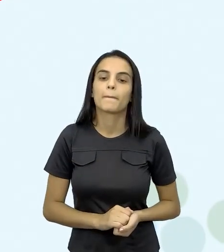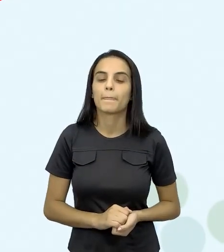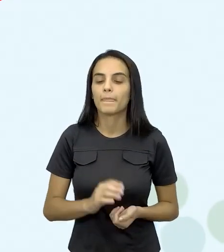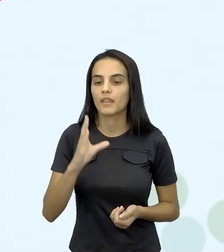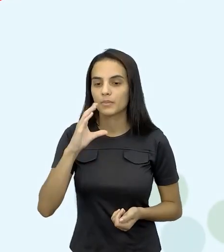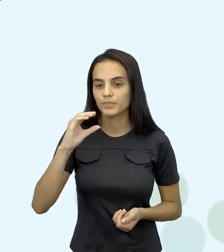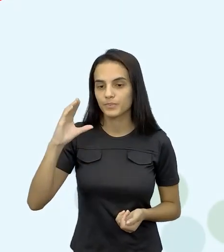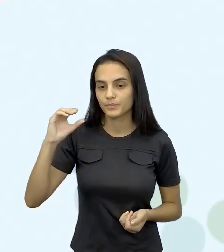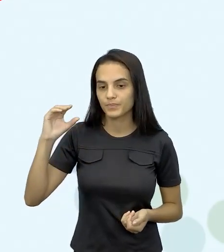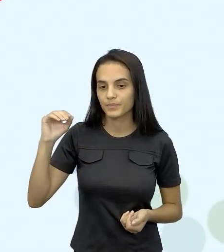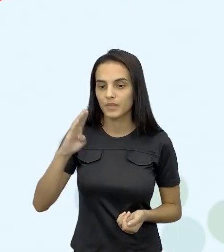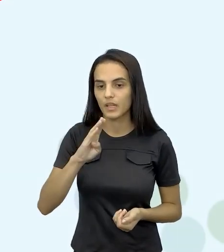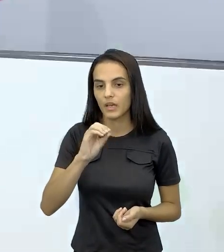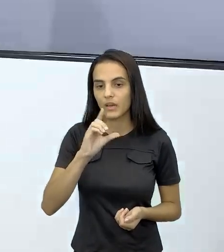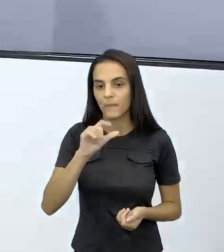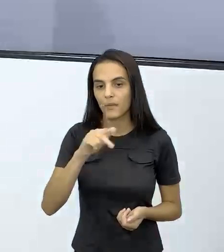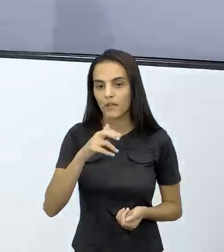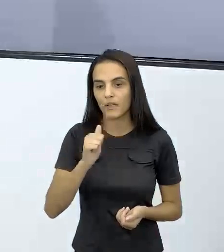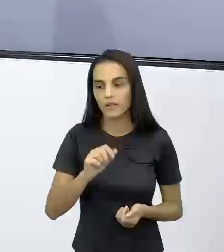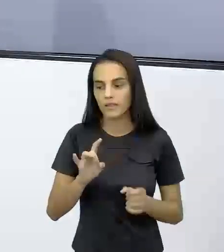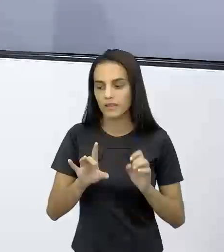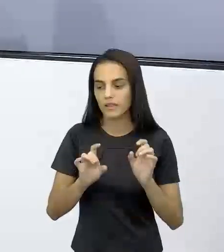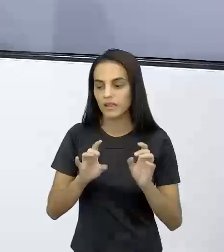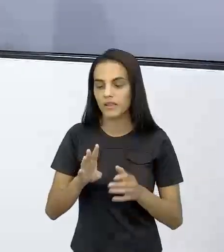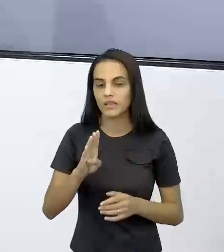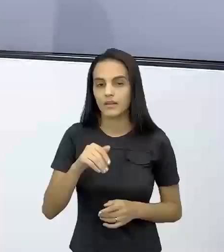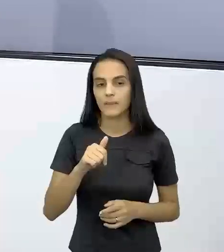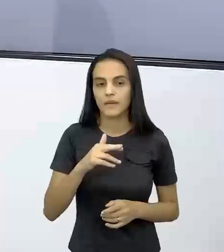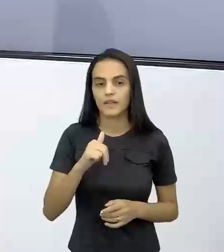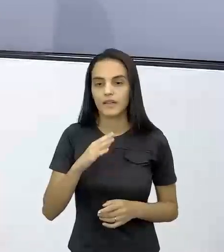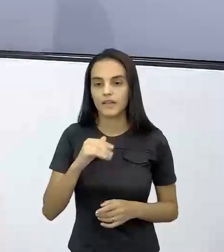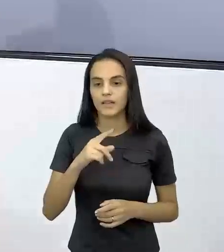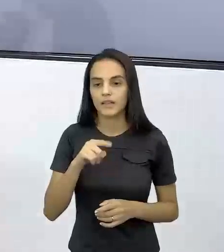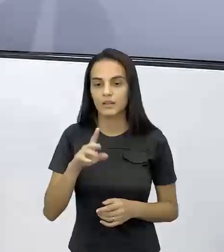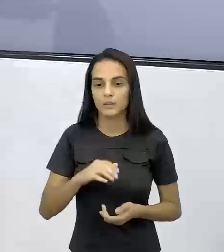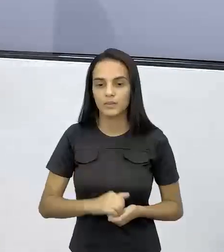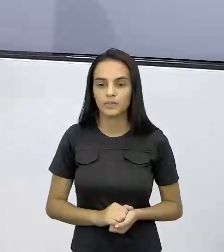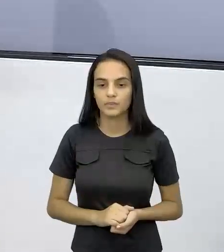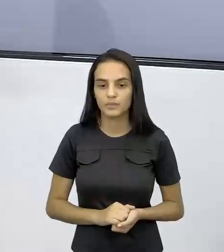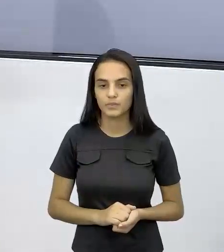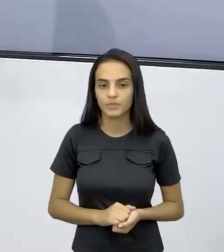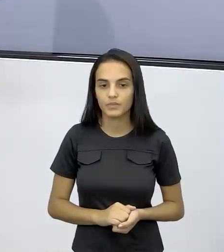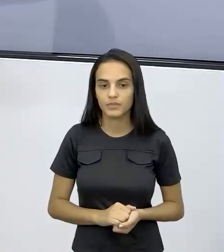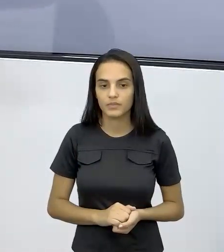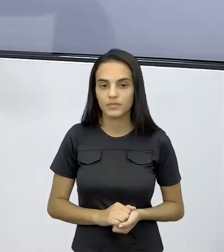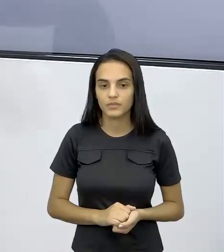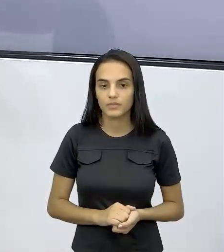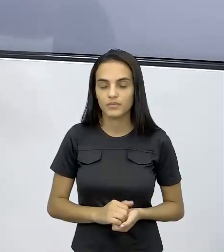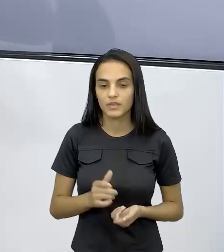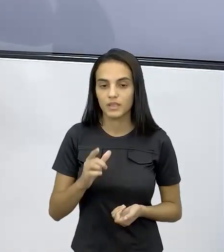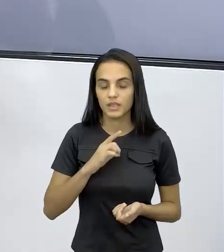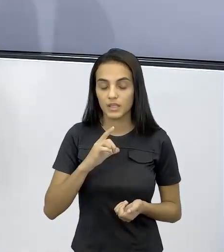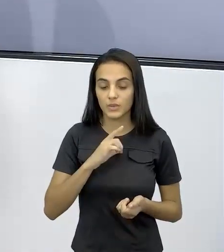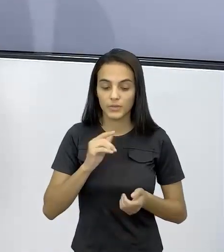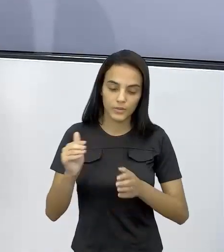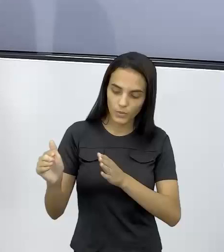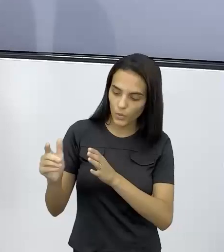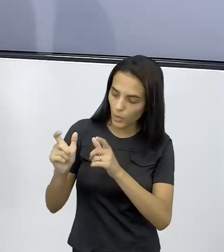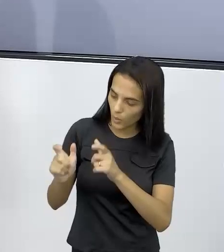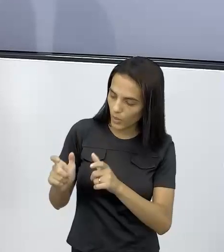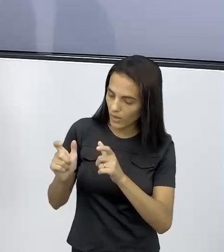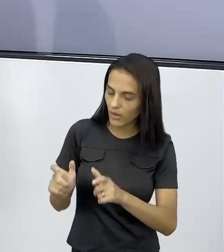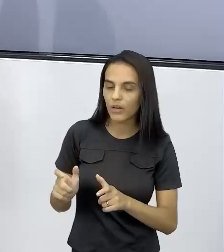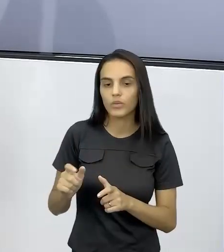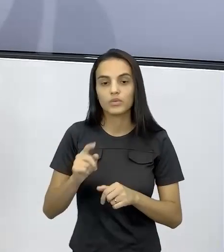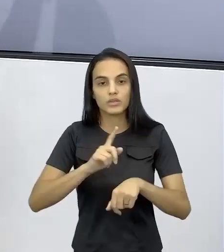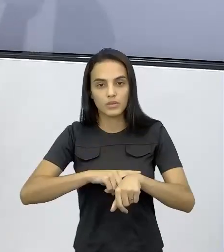viagem dessa bolinha a cada marcação. Beleza? Esses são os dados. Bom, tendo o seu espaço e seu tempo médio, olha o que você